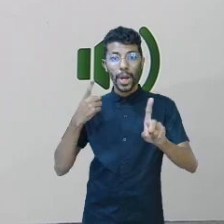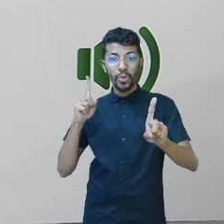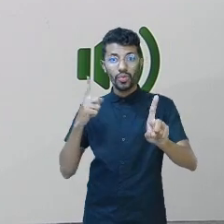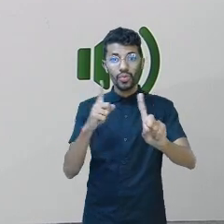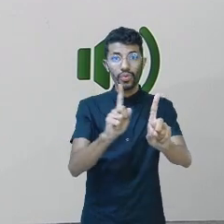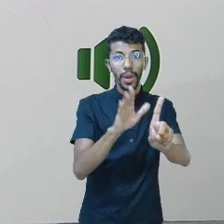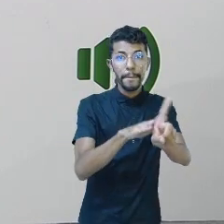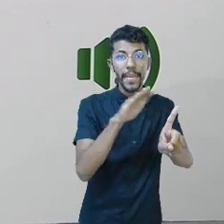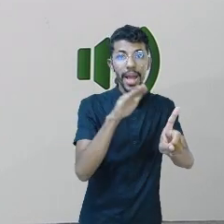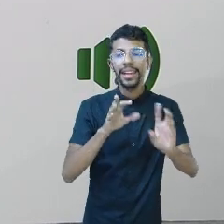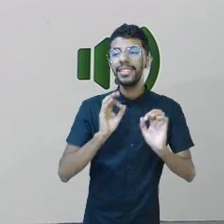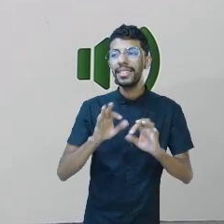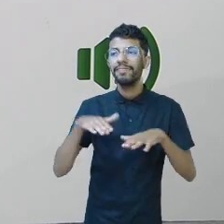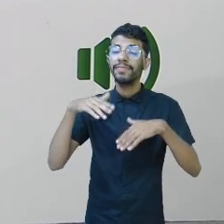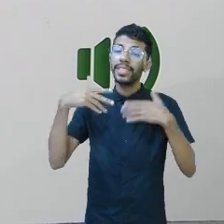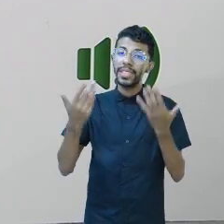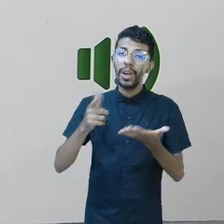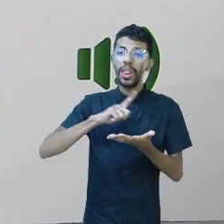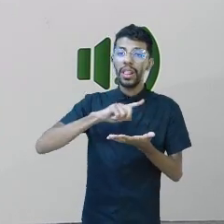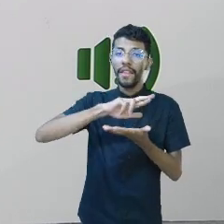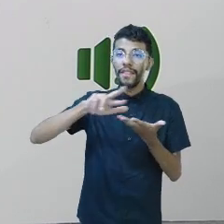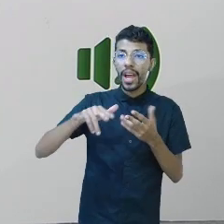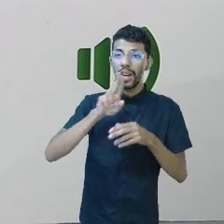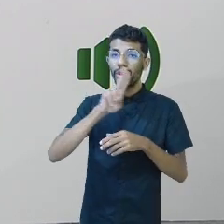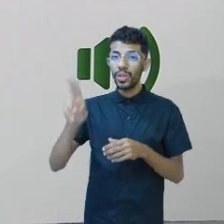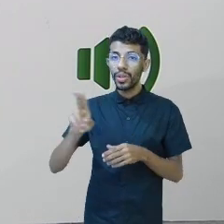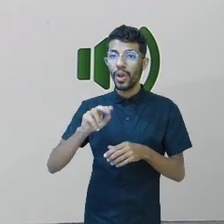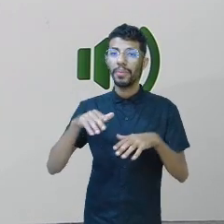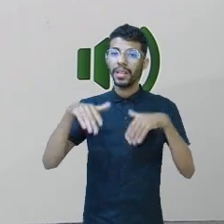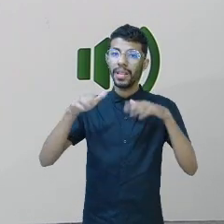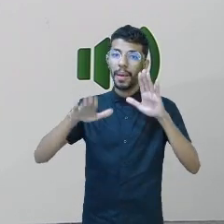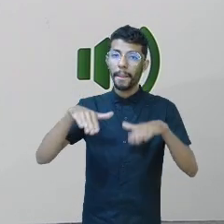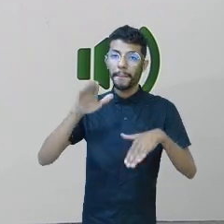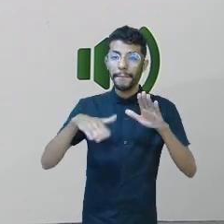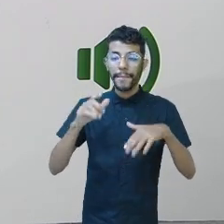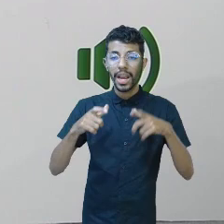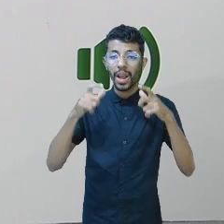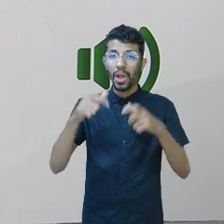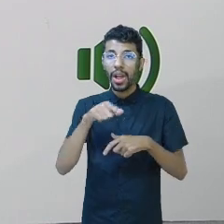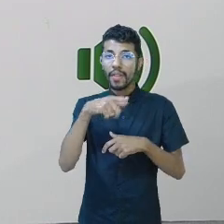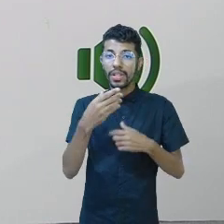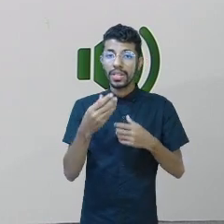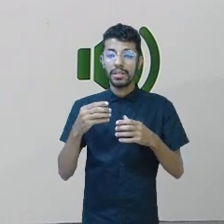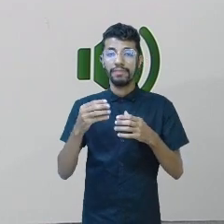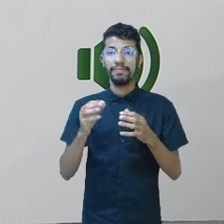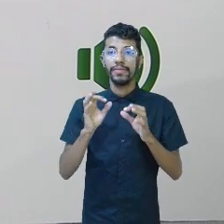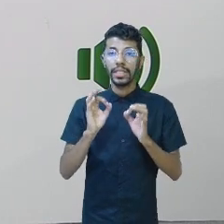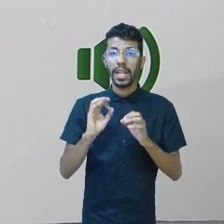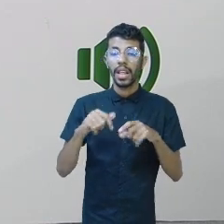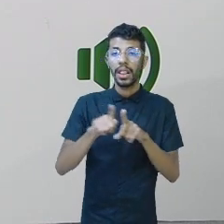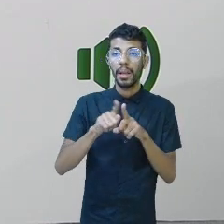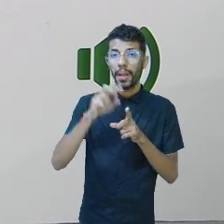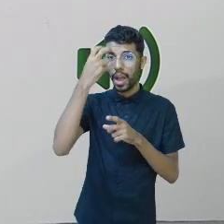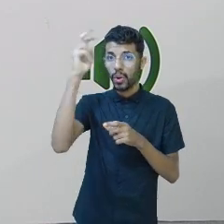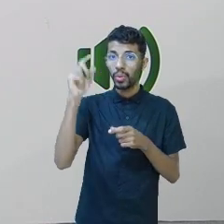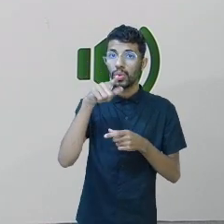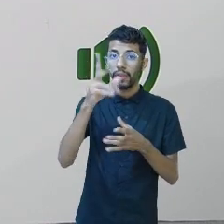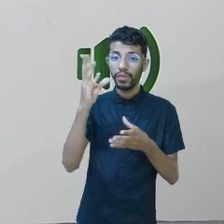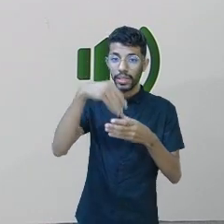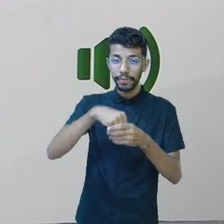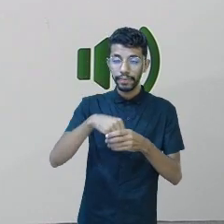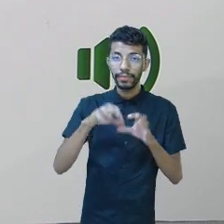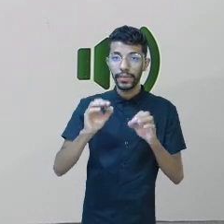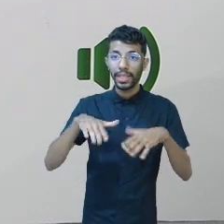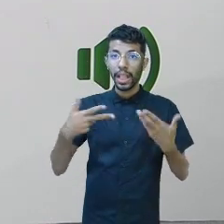depende, como eu falei, depende do lugar onde você mora, da cultura em que você está inserido, em que você está dentro dela. Então, os nomes